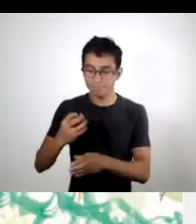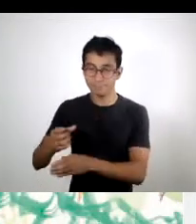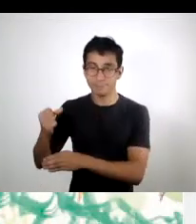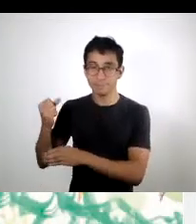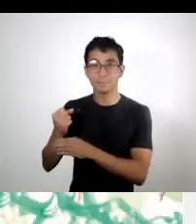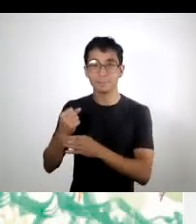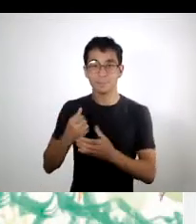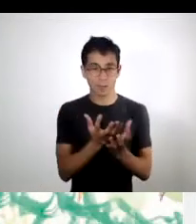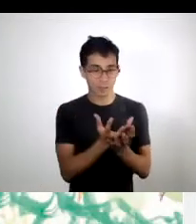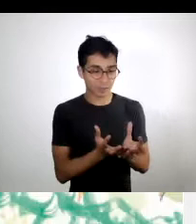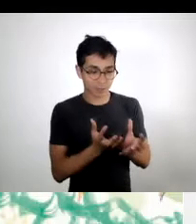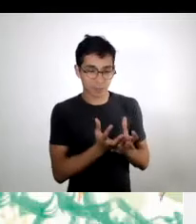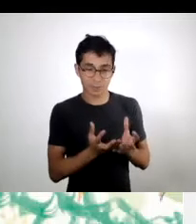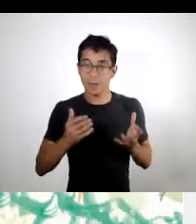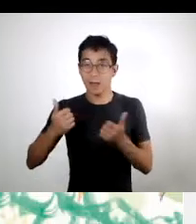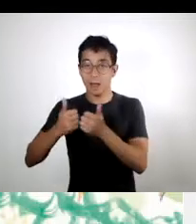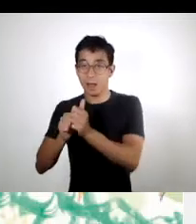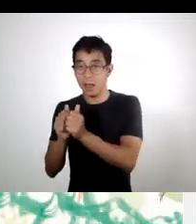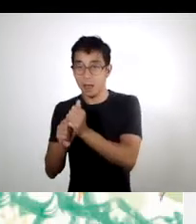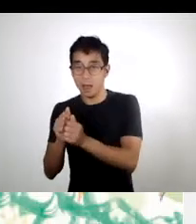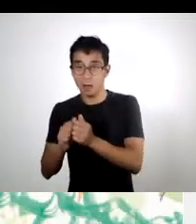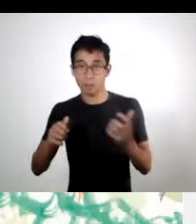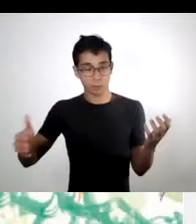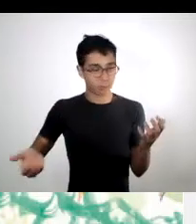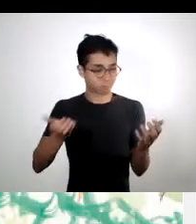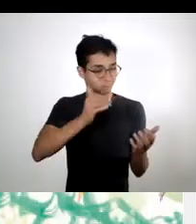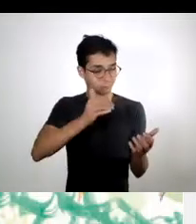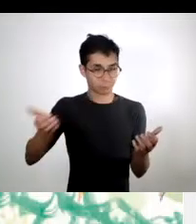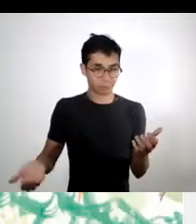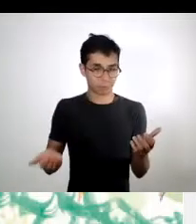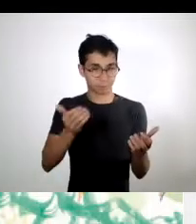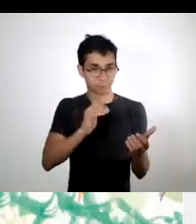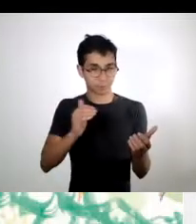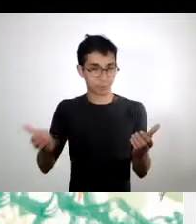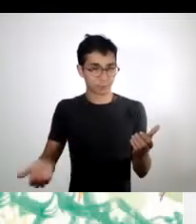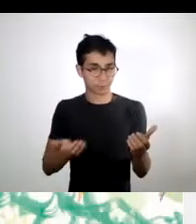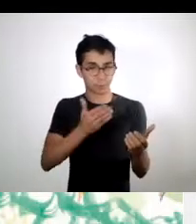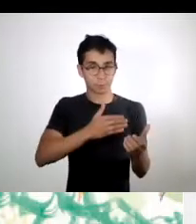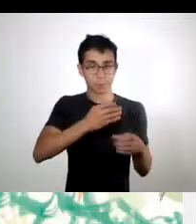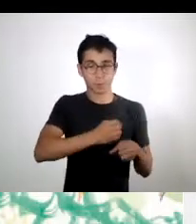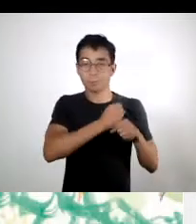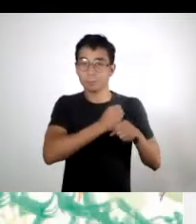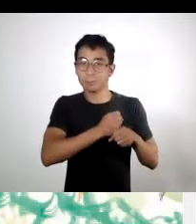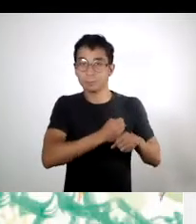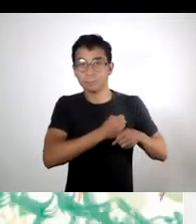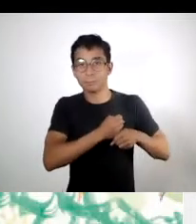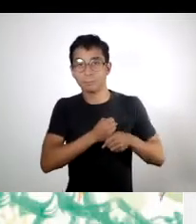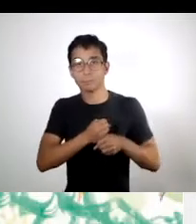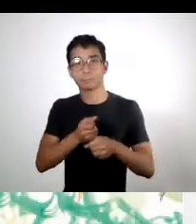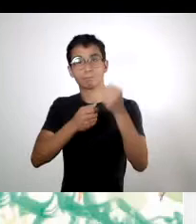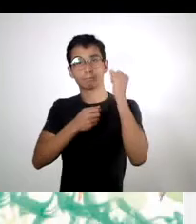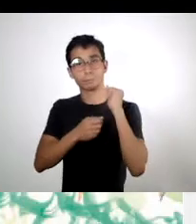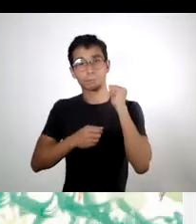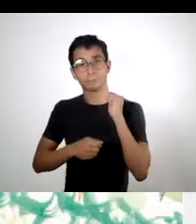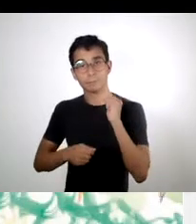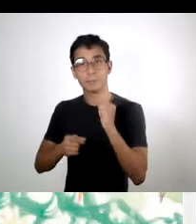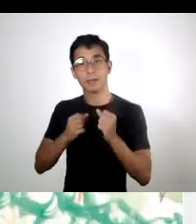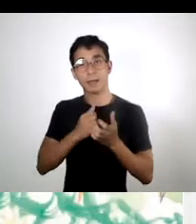enchendo de cachos de arroz taporana para serem levados até o paiol, ali mesmo na roça.